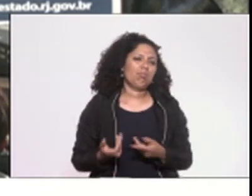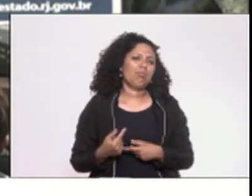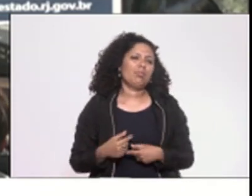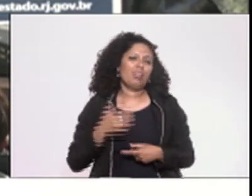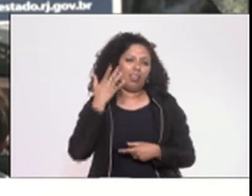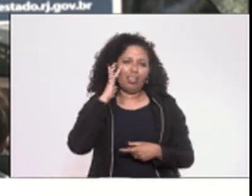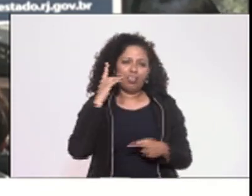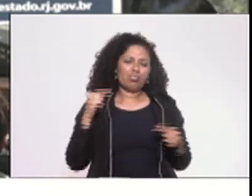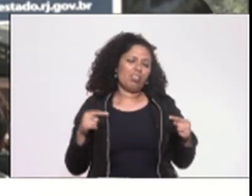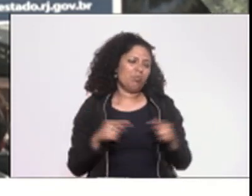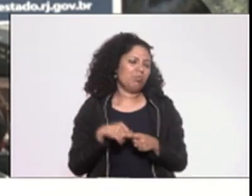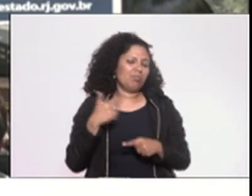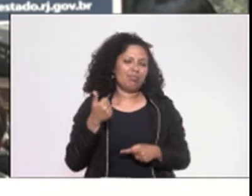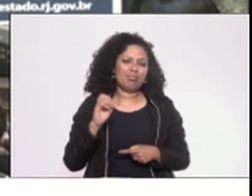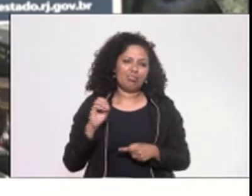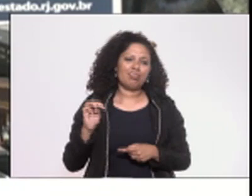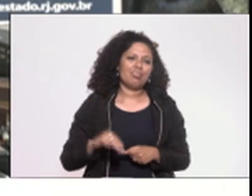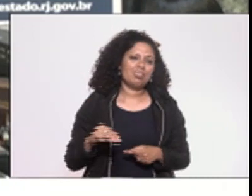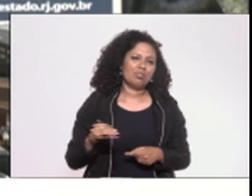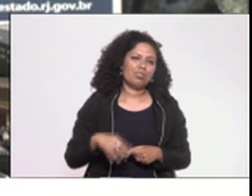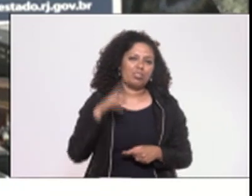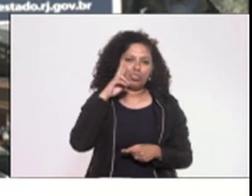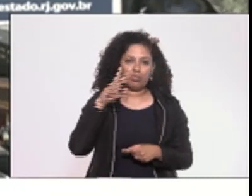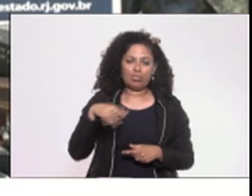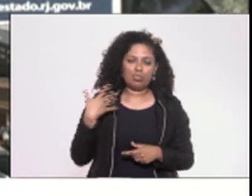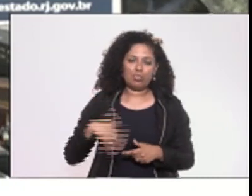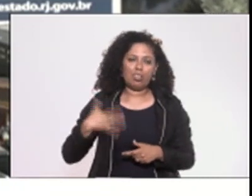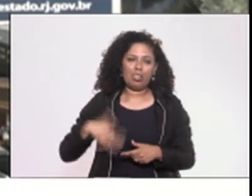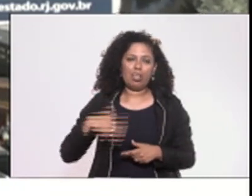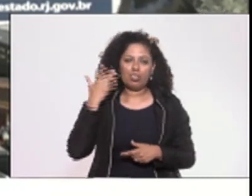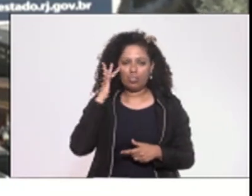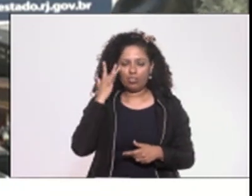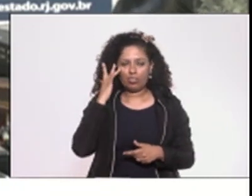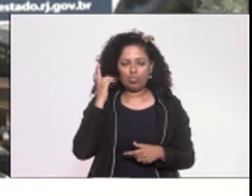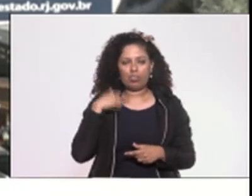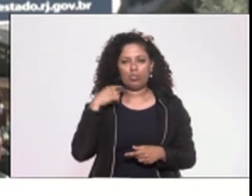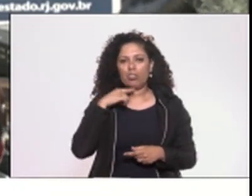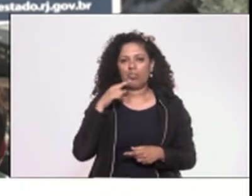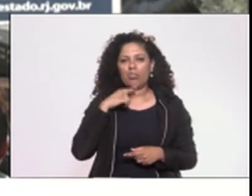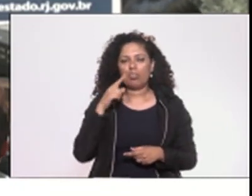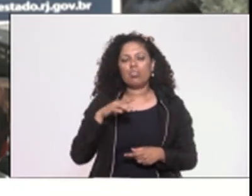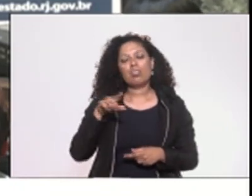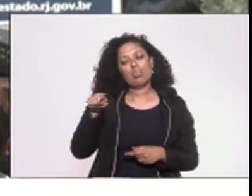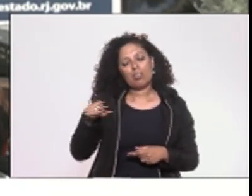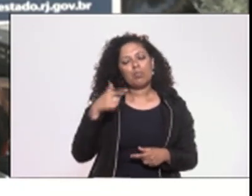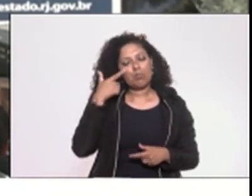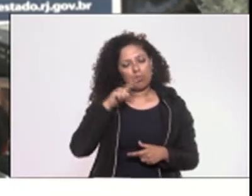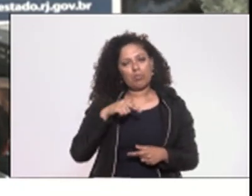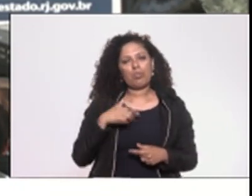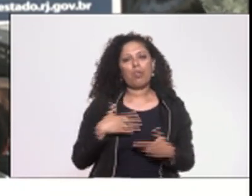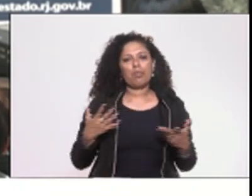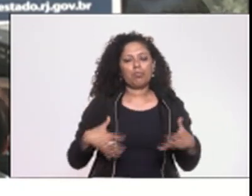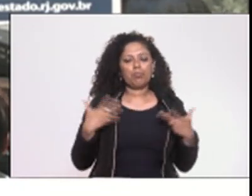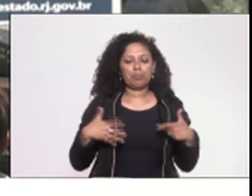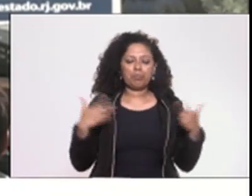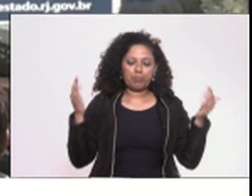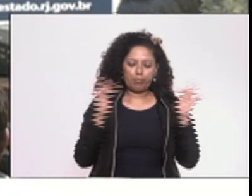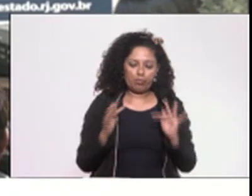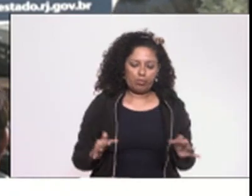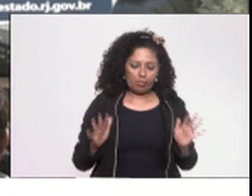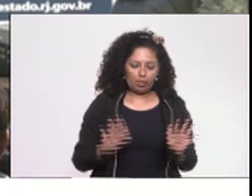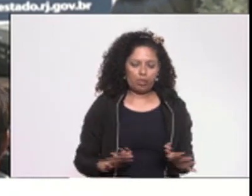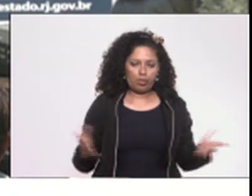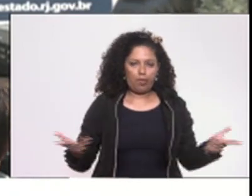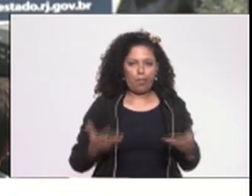cumpri o meu prazo de 10 minutos. Eu vi que você estava aflito, achando que eu não ia cumprir. Fico muito feliz de estar aqui com essa